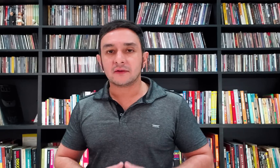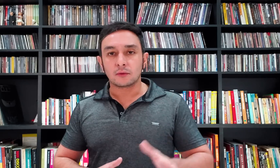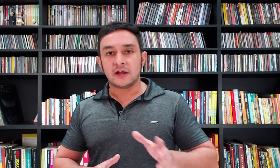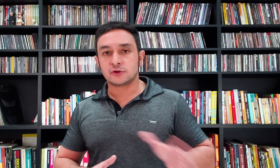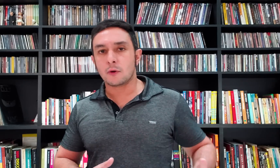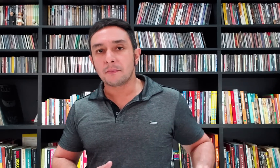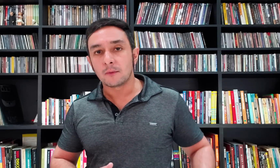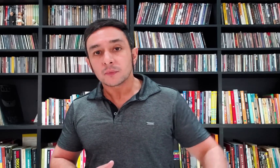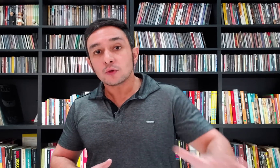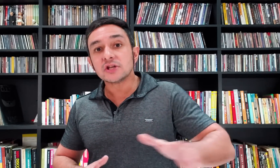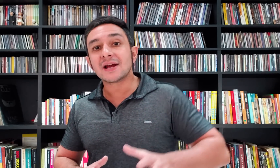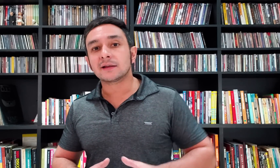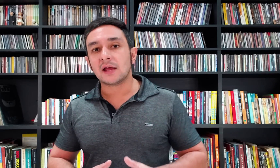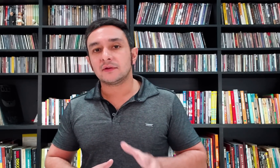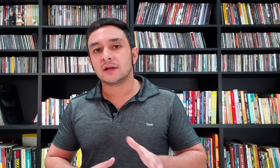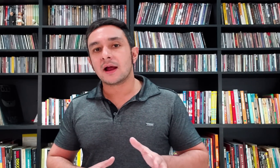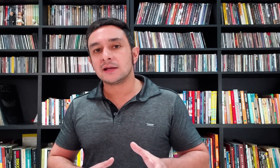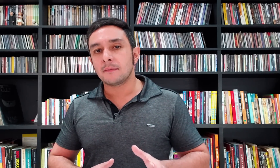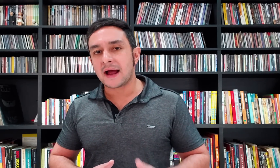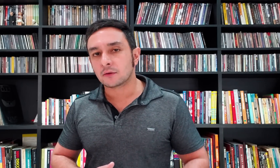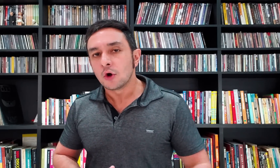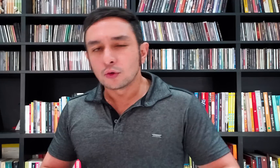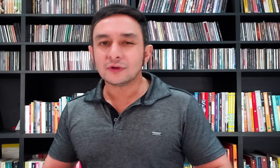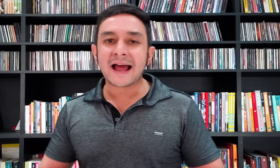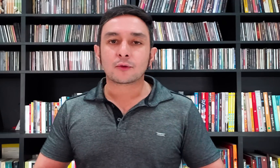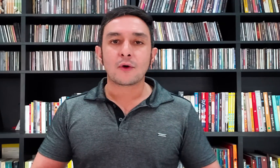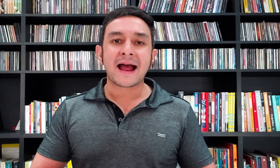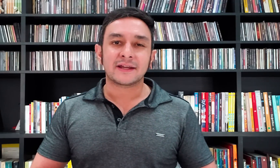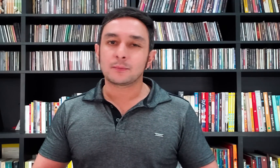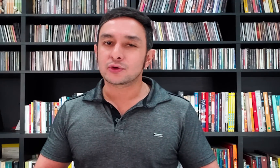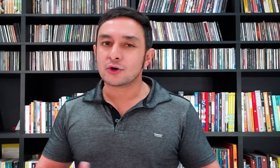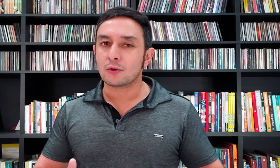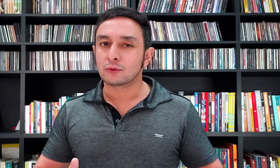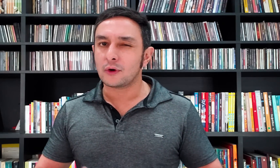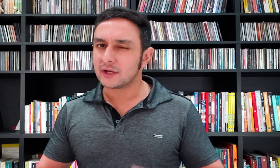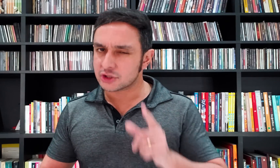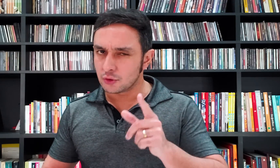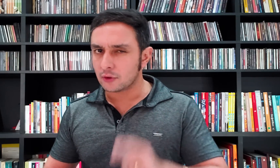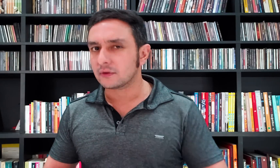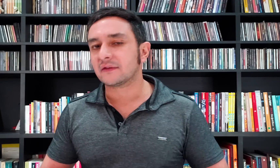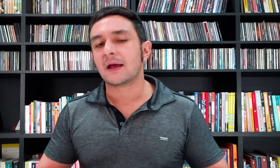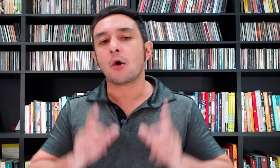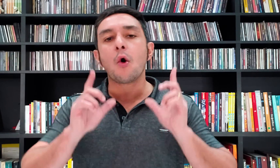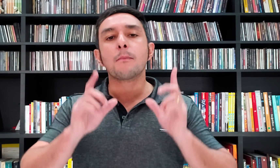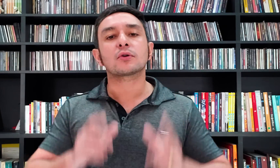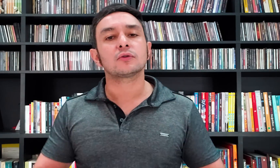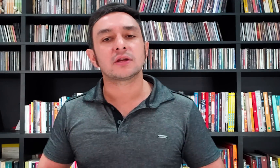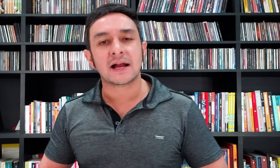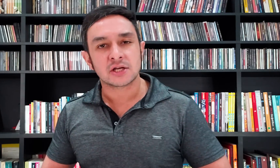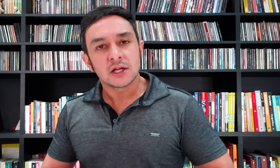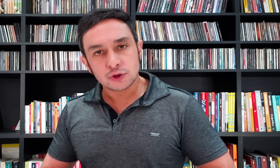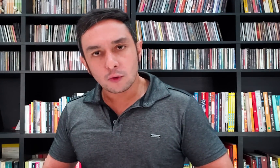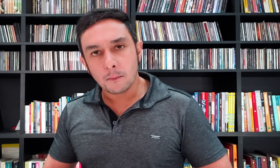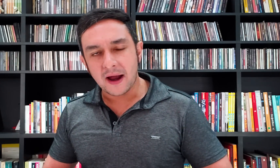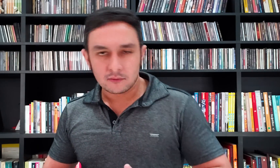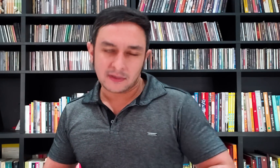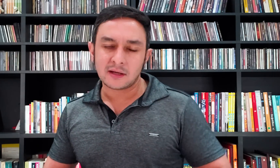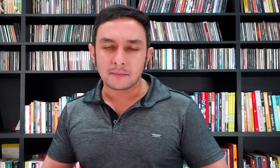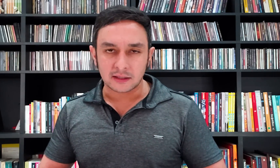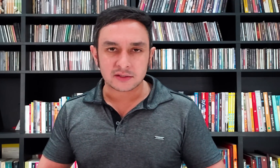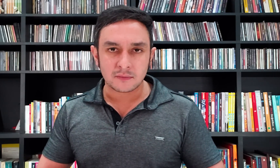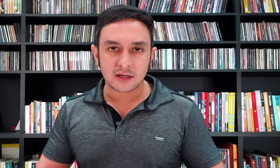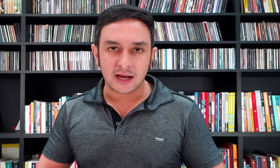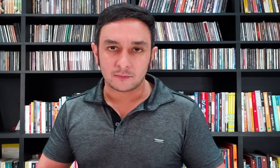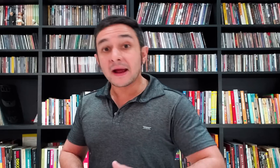do país do leste europeu, o que já deve ter animado o narcogarimpo de Rondônia de olho nessa oportunidade de ocupar